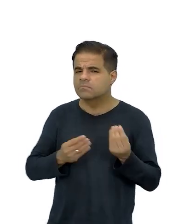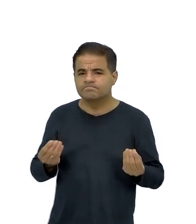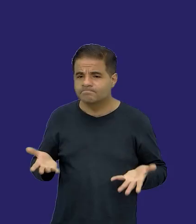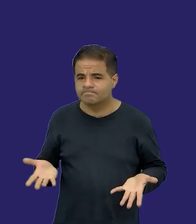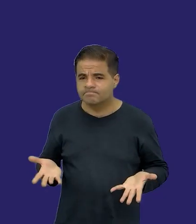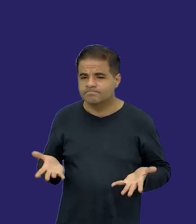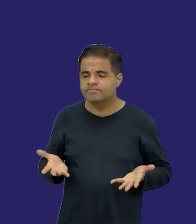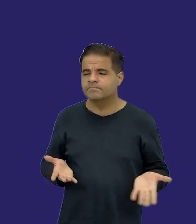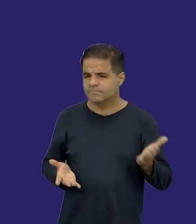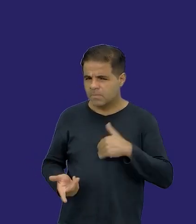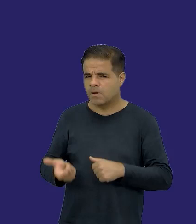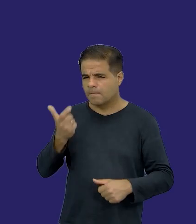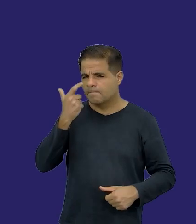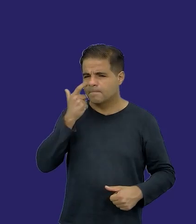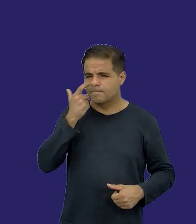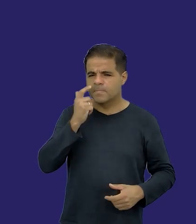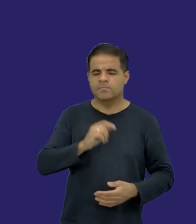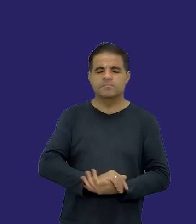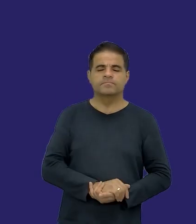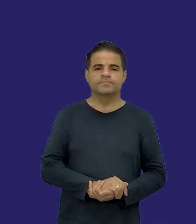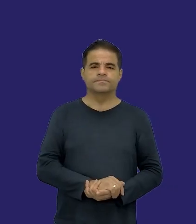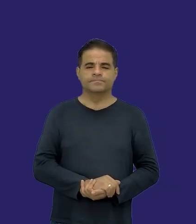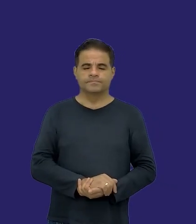Vamos lá?